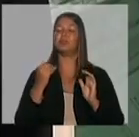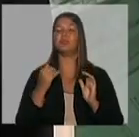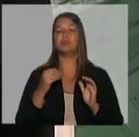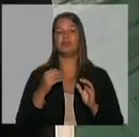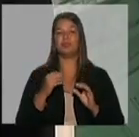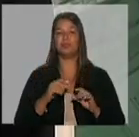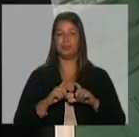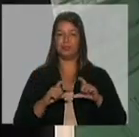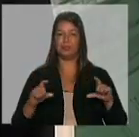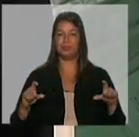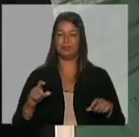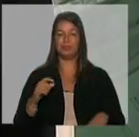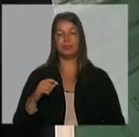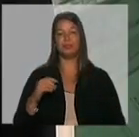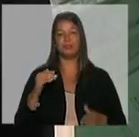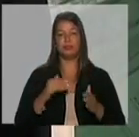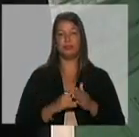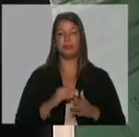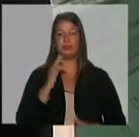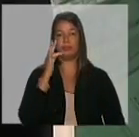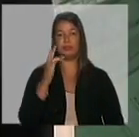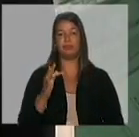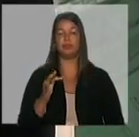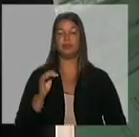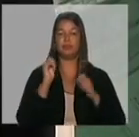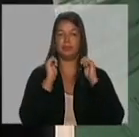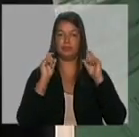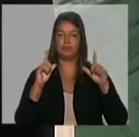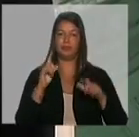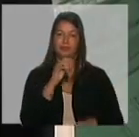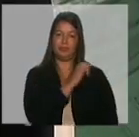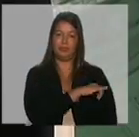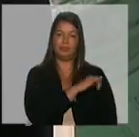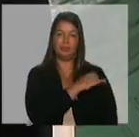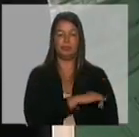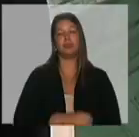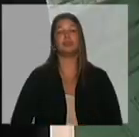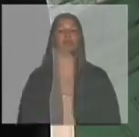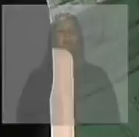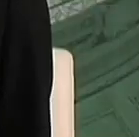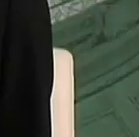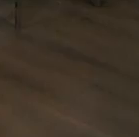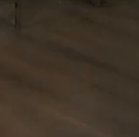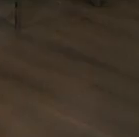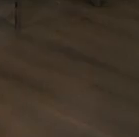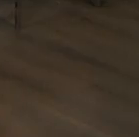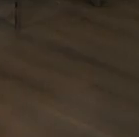alerjdebate@tvalerj.tv. Até a próxima. TV Alerj, o canal do povo fluminense.